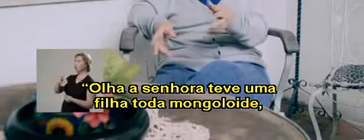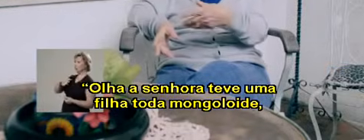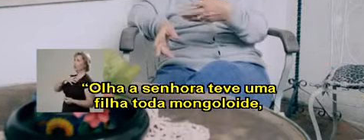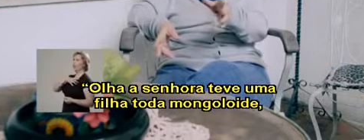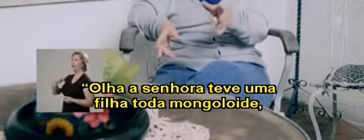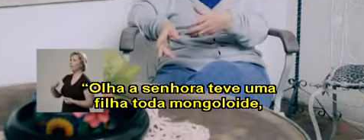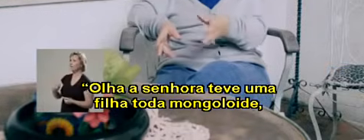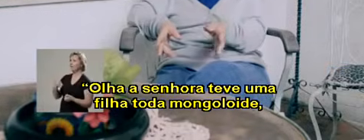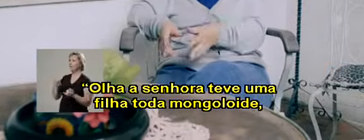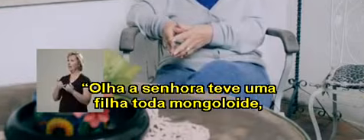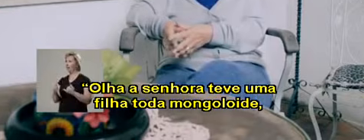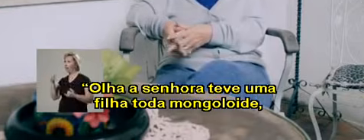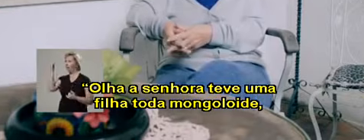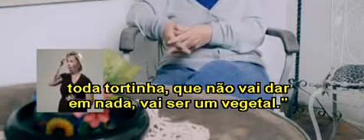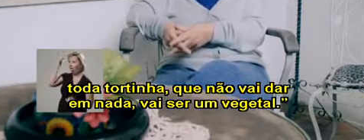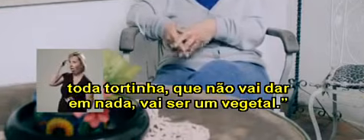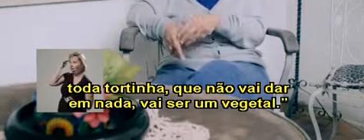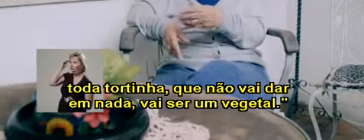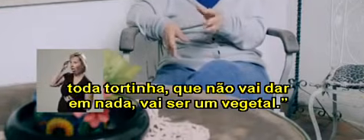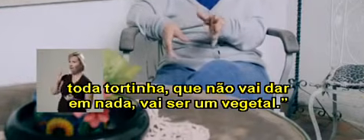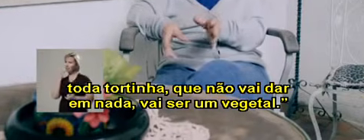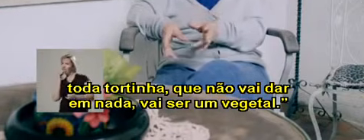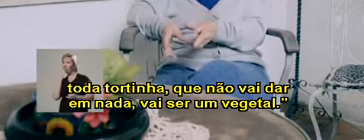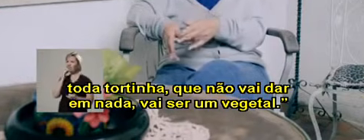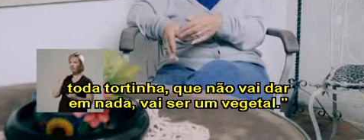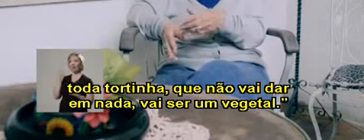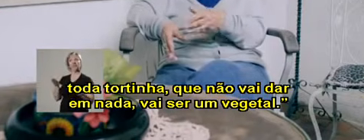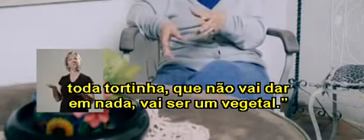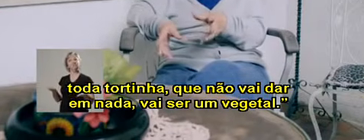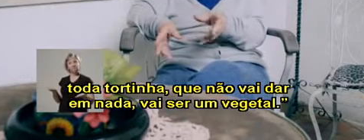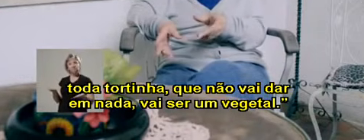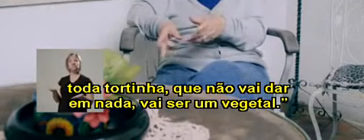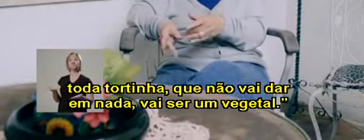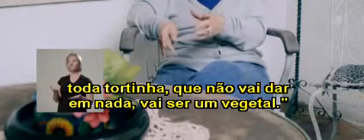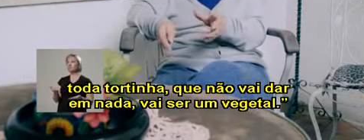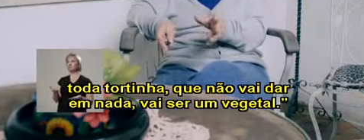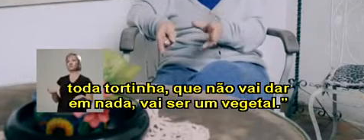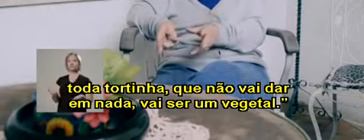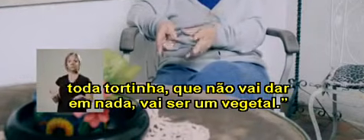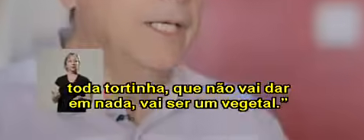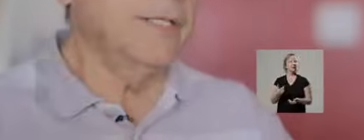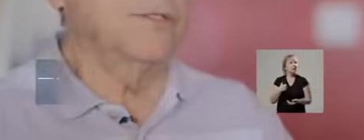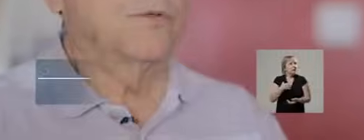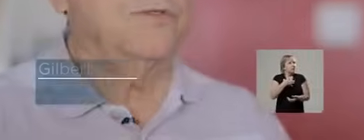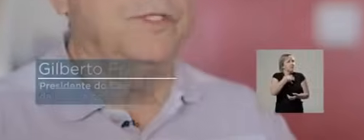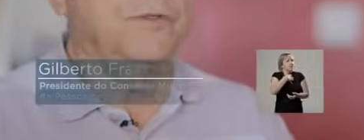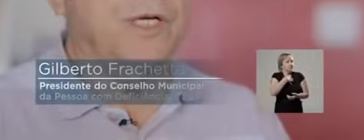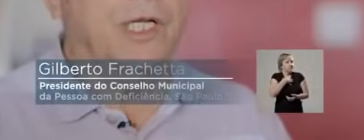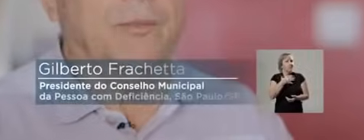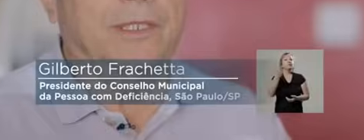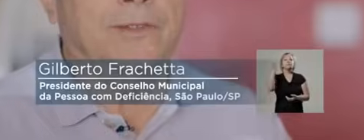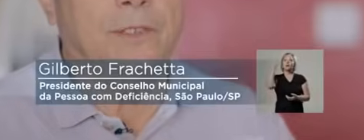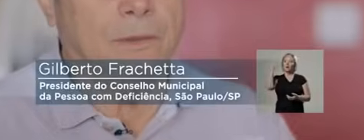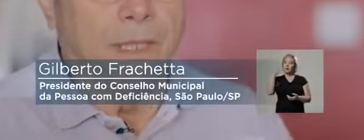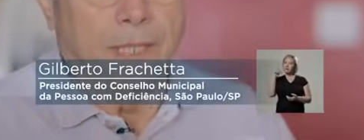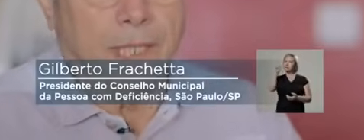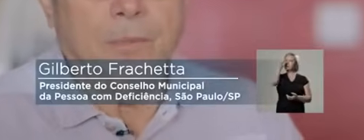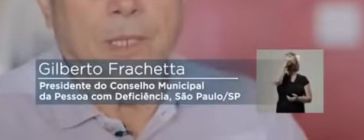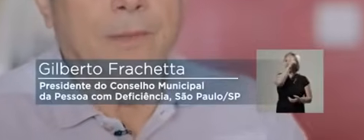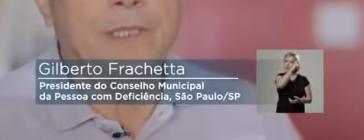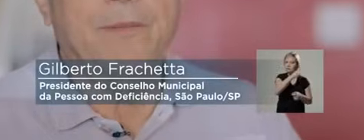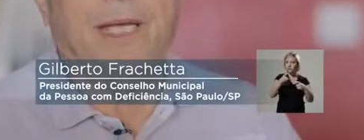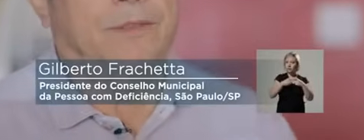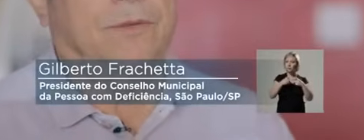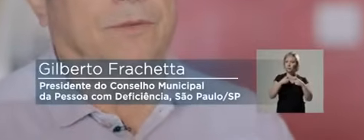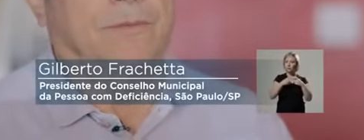senhora tem uma filha aí toda mongoloide, toda tortinha, aquilo não vai dar nada, vai ser um vegetal. Antes, o conceito de reabilitação